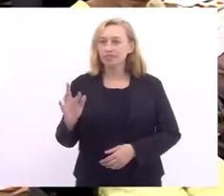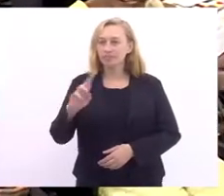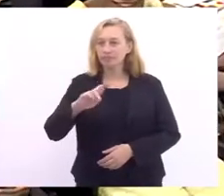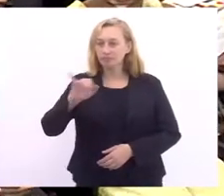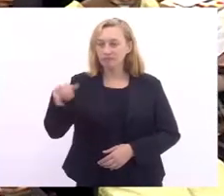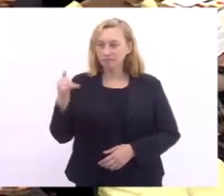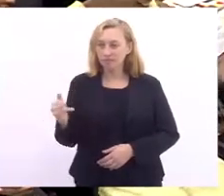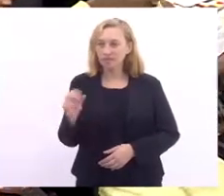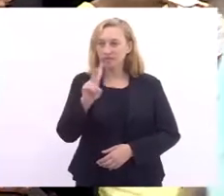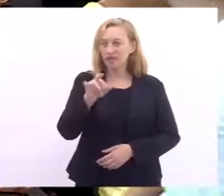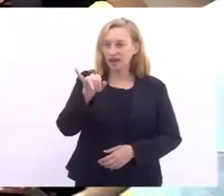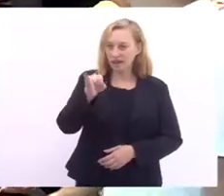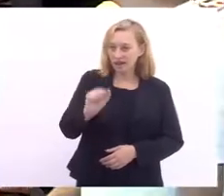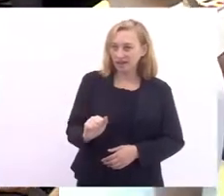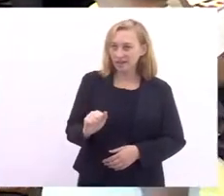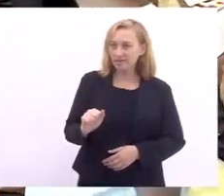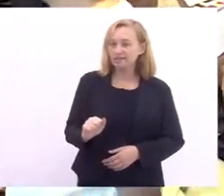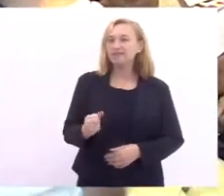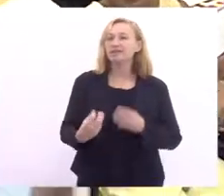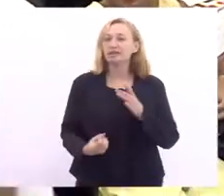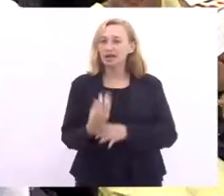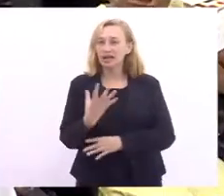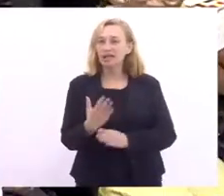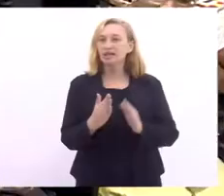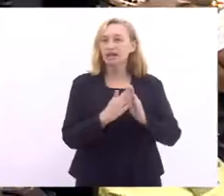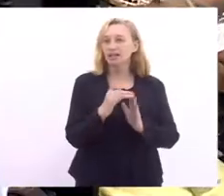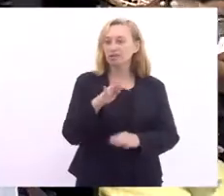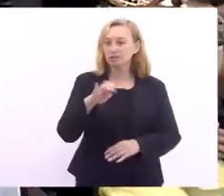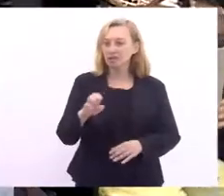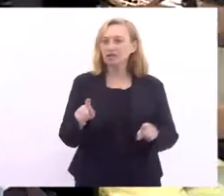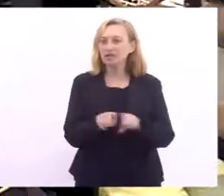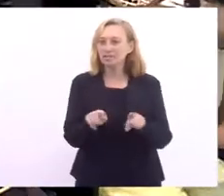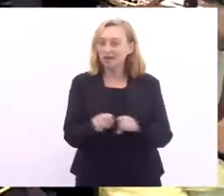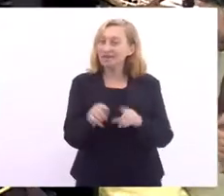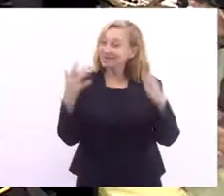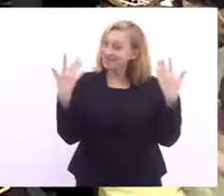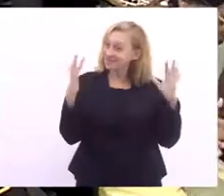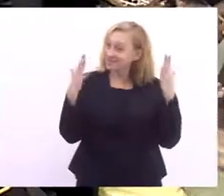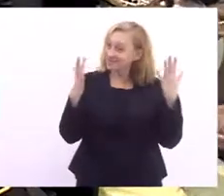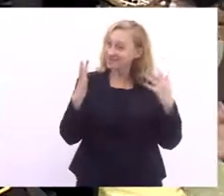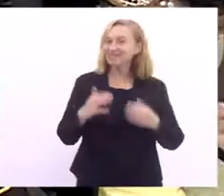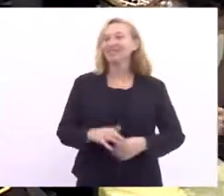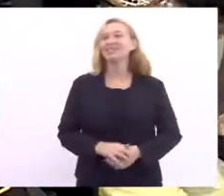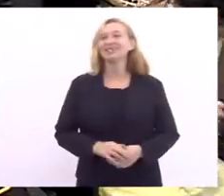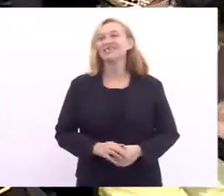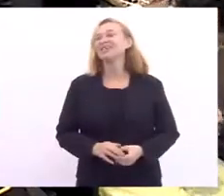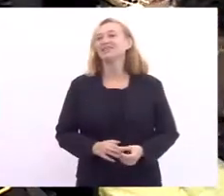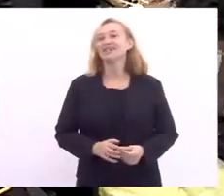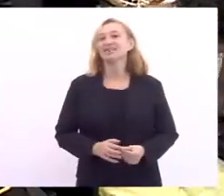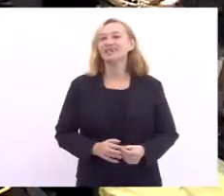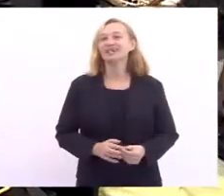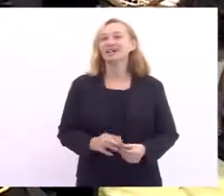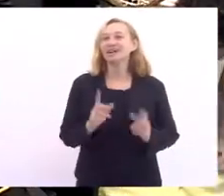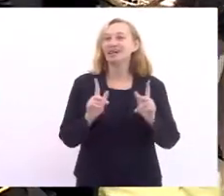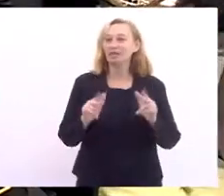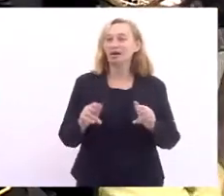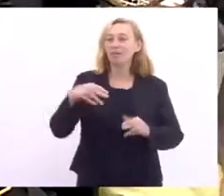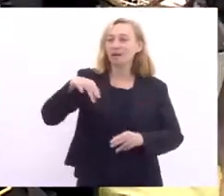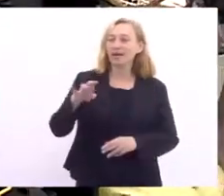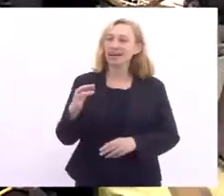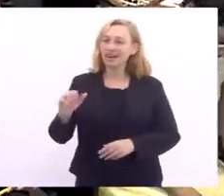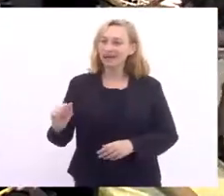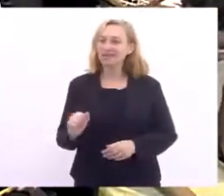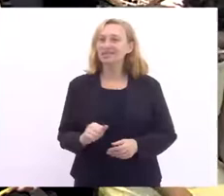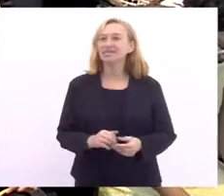peru da área de Economia ponto fundadora da casa Fluminense também que a Valéria a fundadora como Rua Mariana firmeza